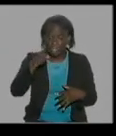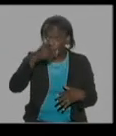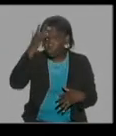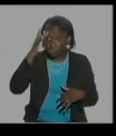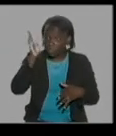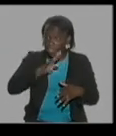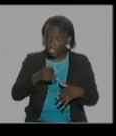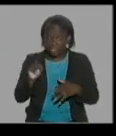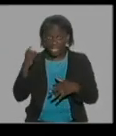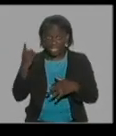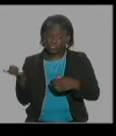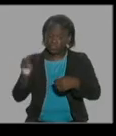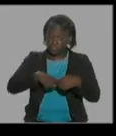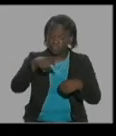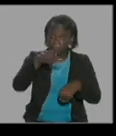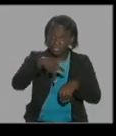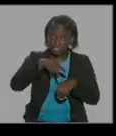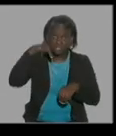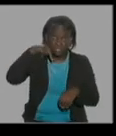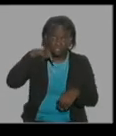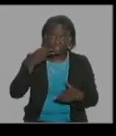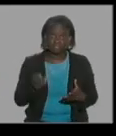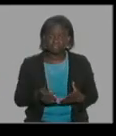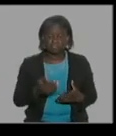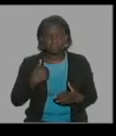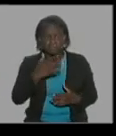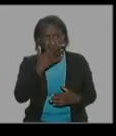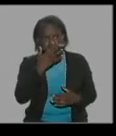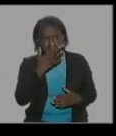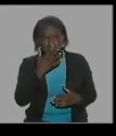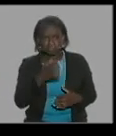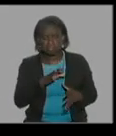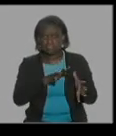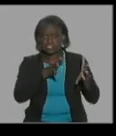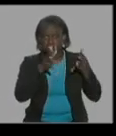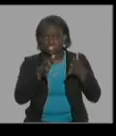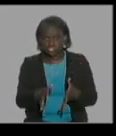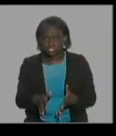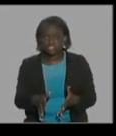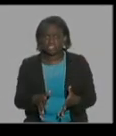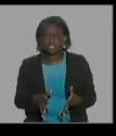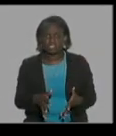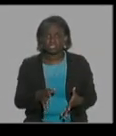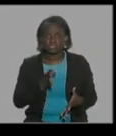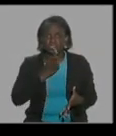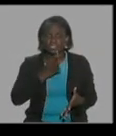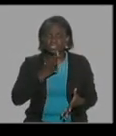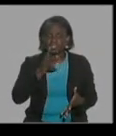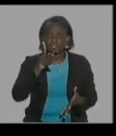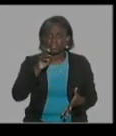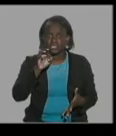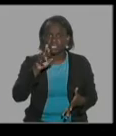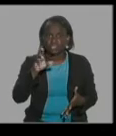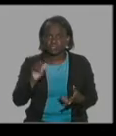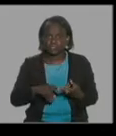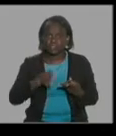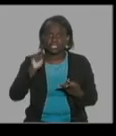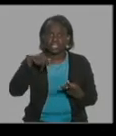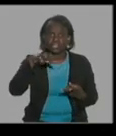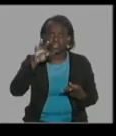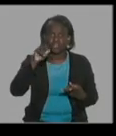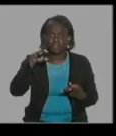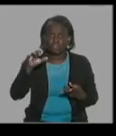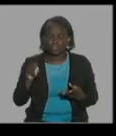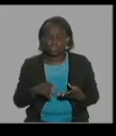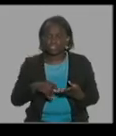dos retornados. E é impressionante, assim, que você chega lá, eu conheci Pedros,